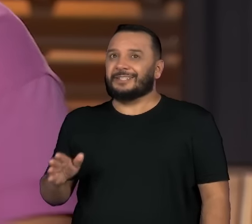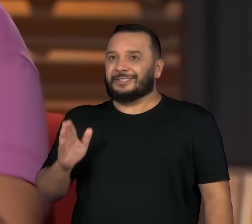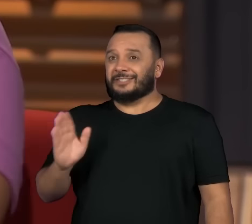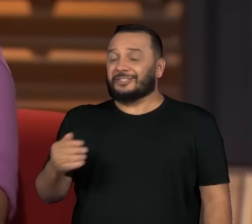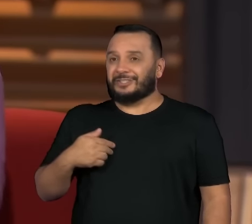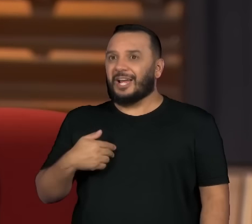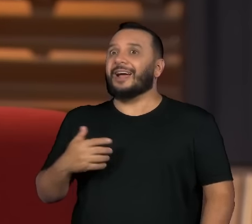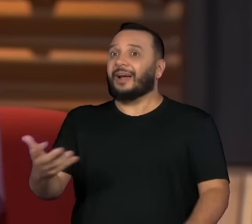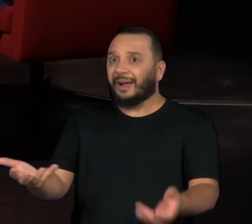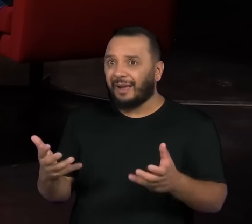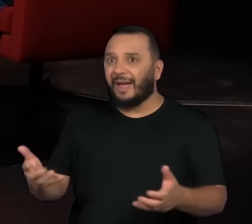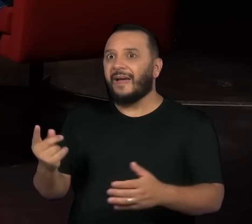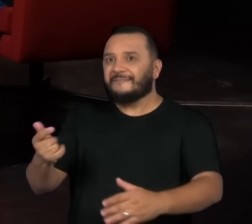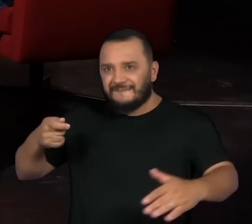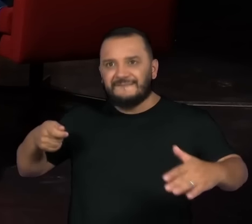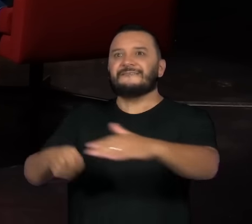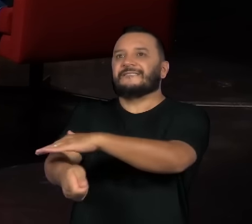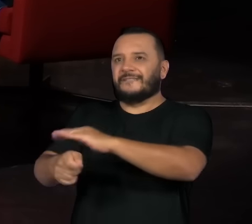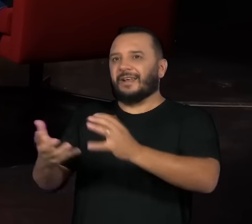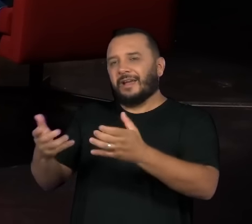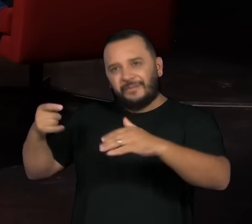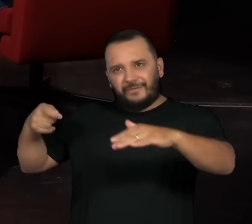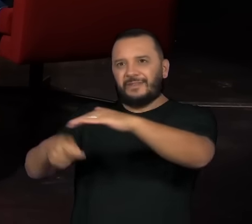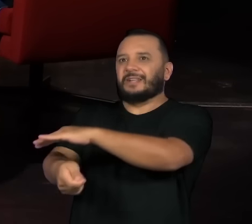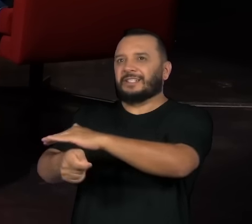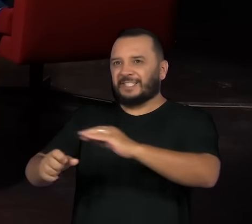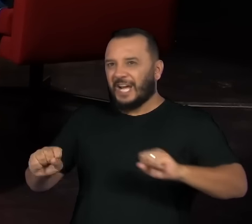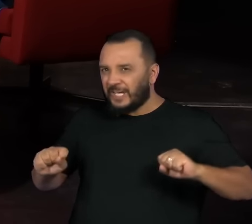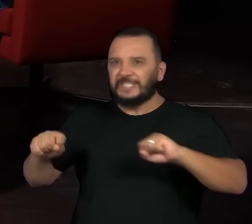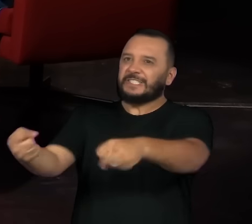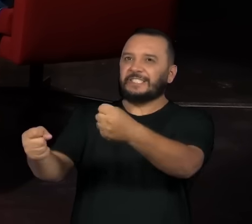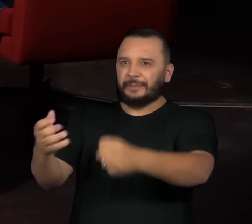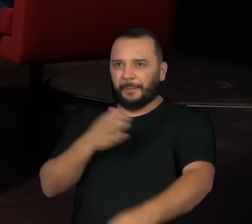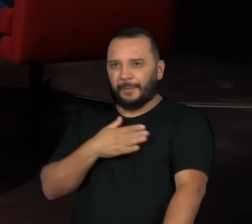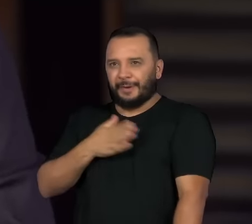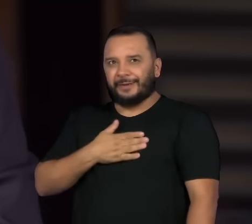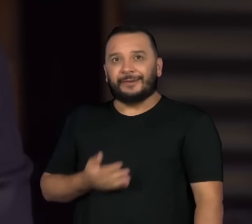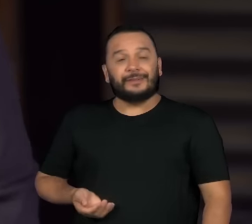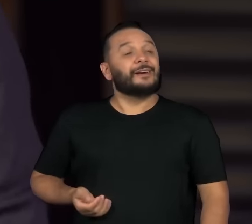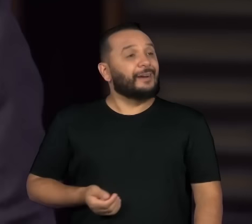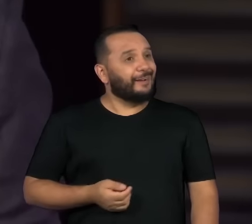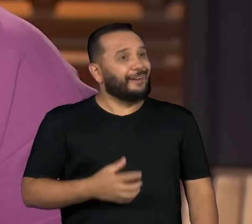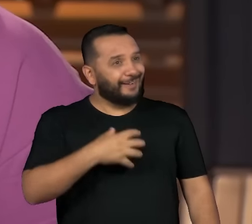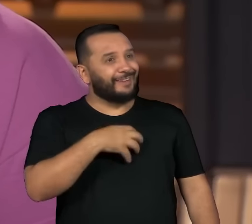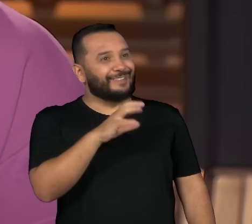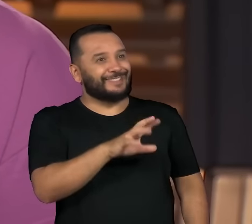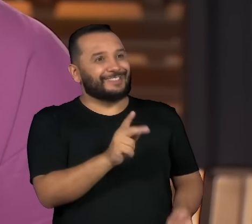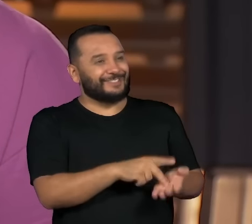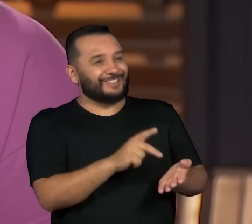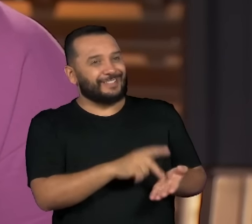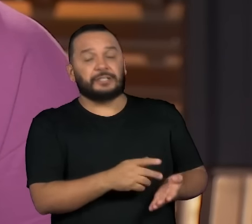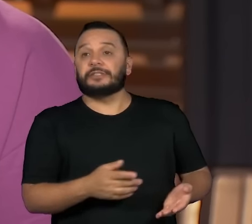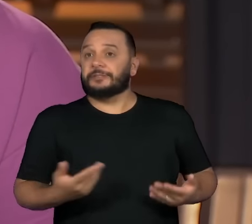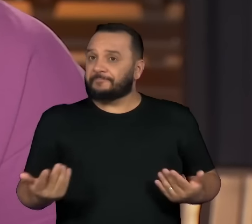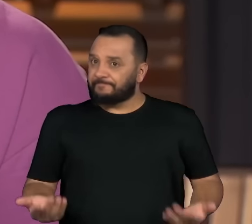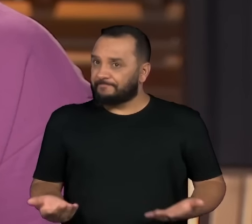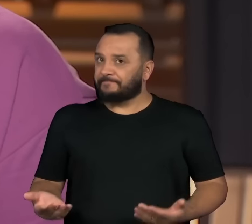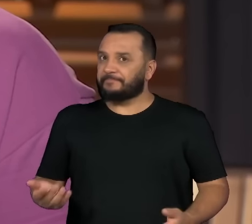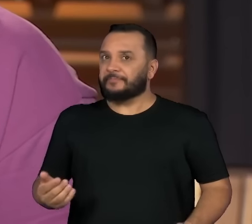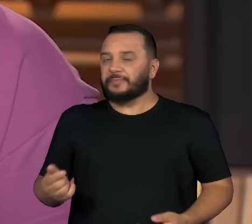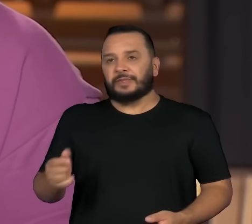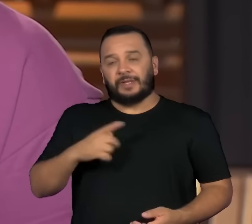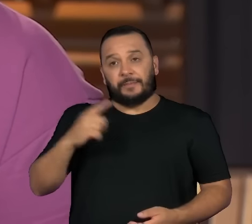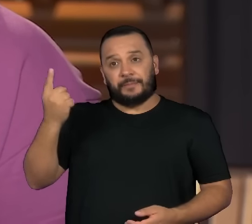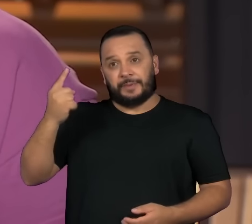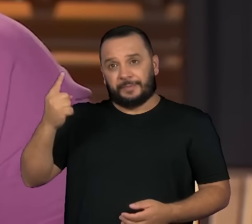elas mesmas, com as próprias mãos. Sim. na história, Literalmente. assim. Né? Literalmente. Então, a primeira edição